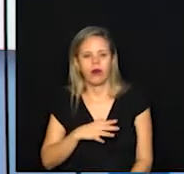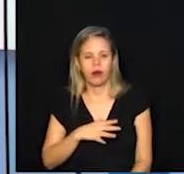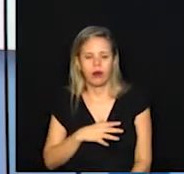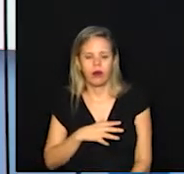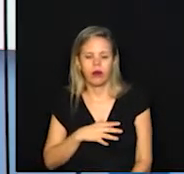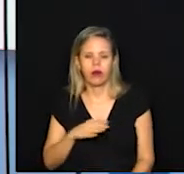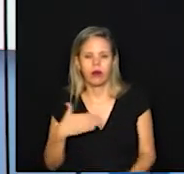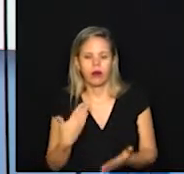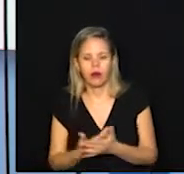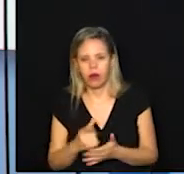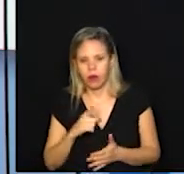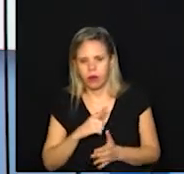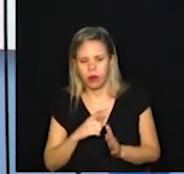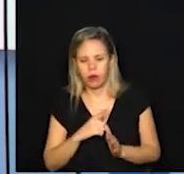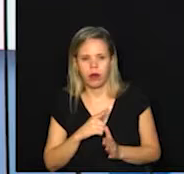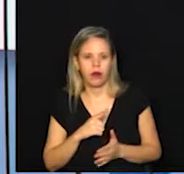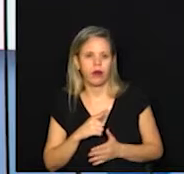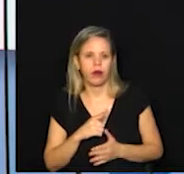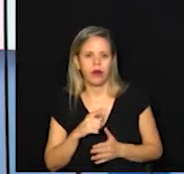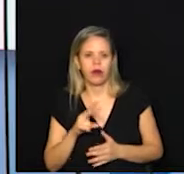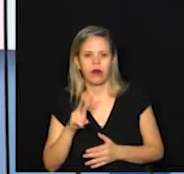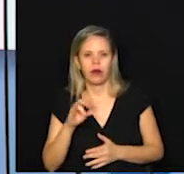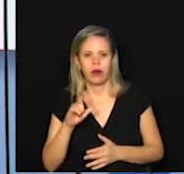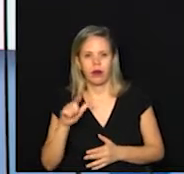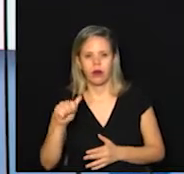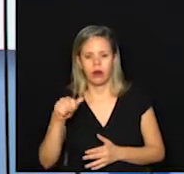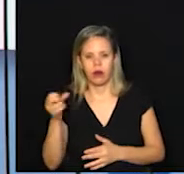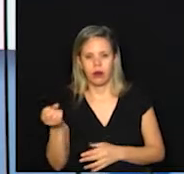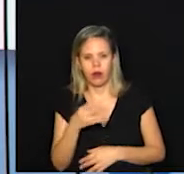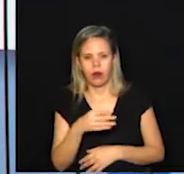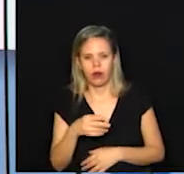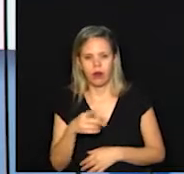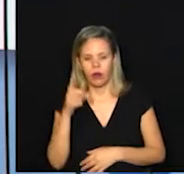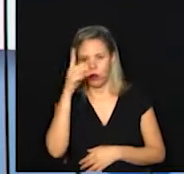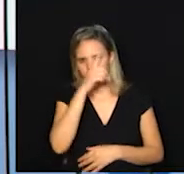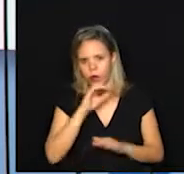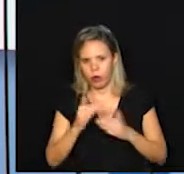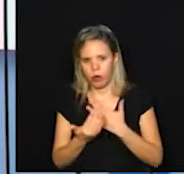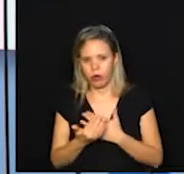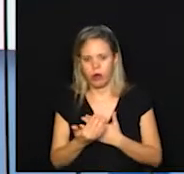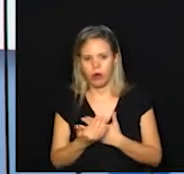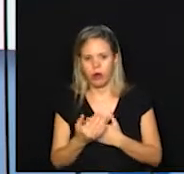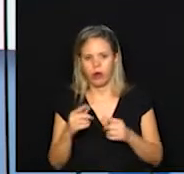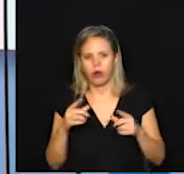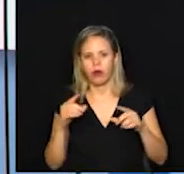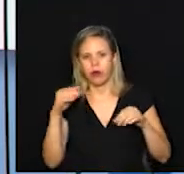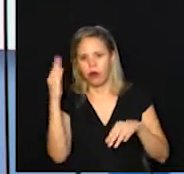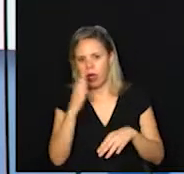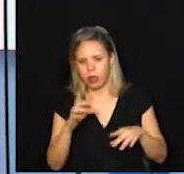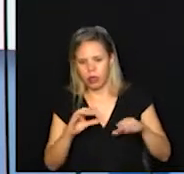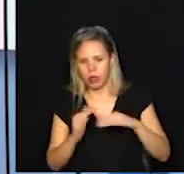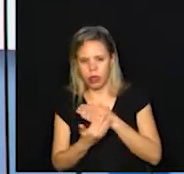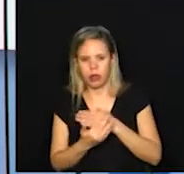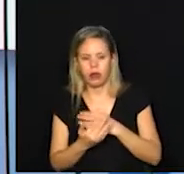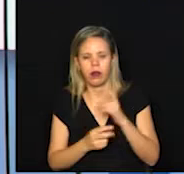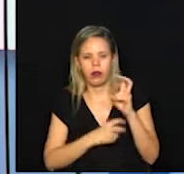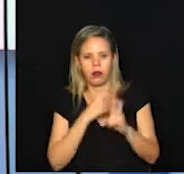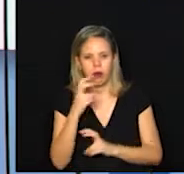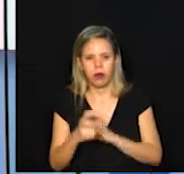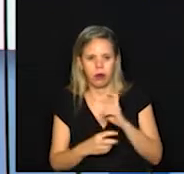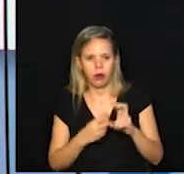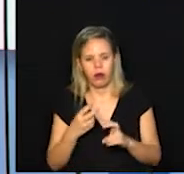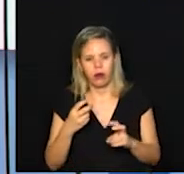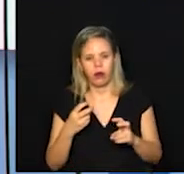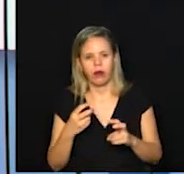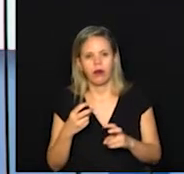e vai ter, olha, além do centro, Vila Nova, Jardim São Domingos, Jardim Brasil, Parque Imperatriz